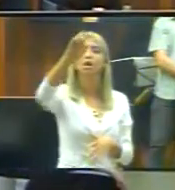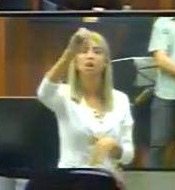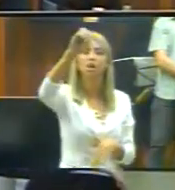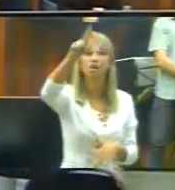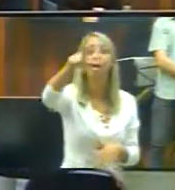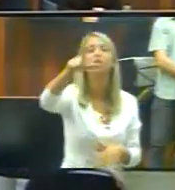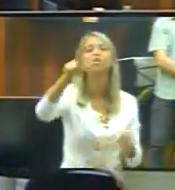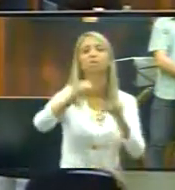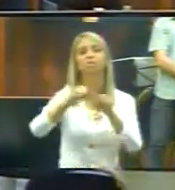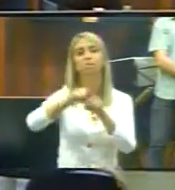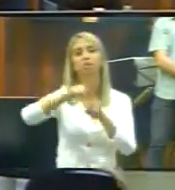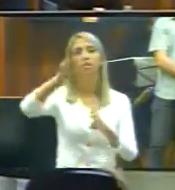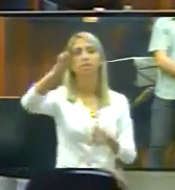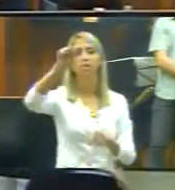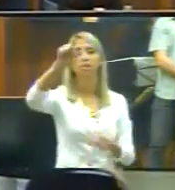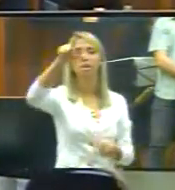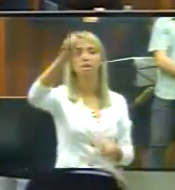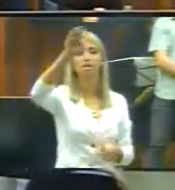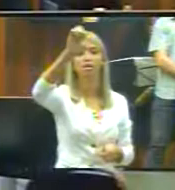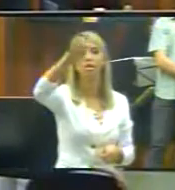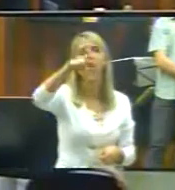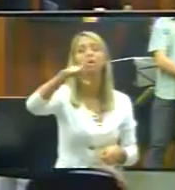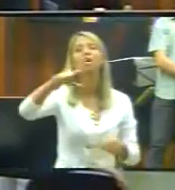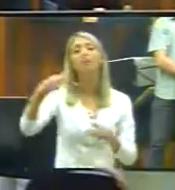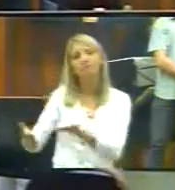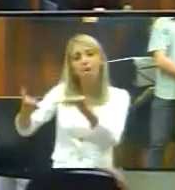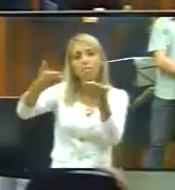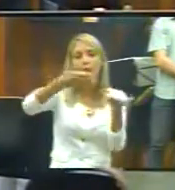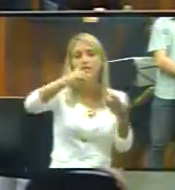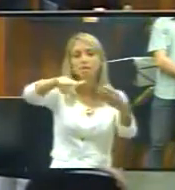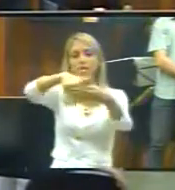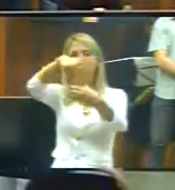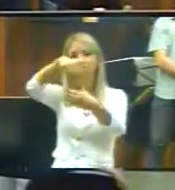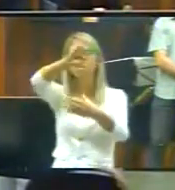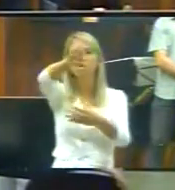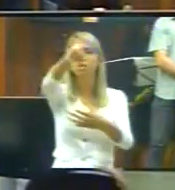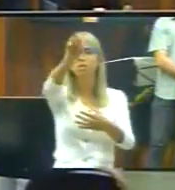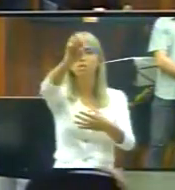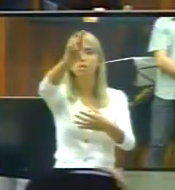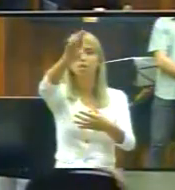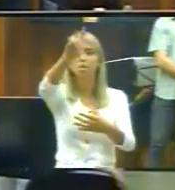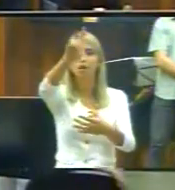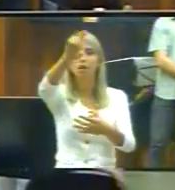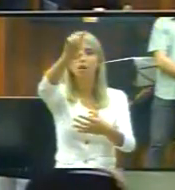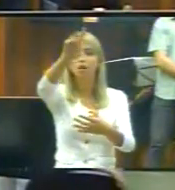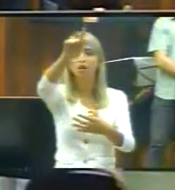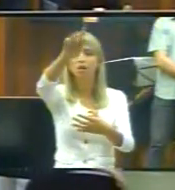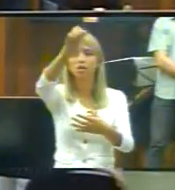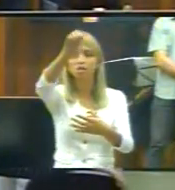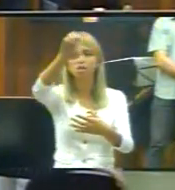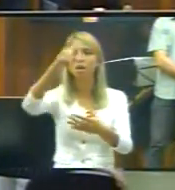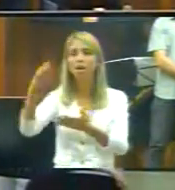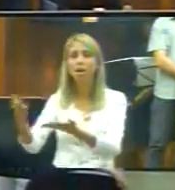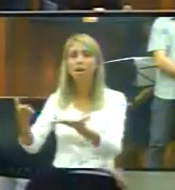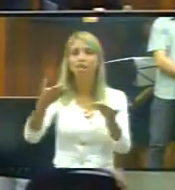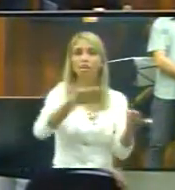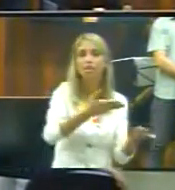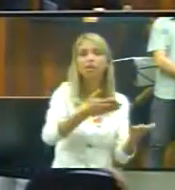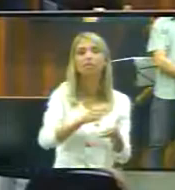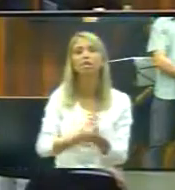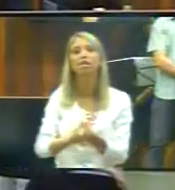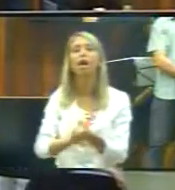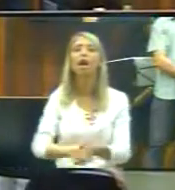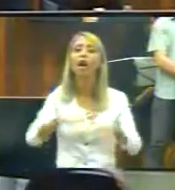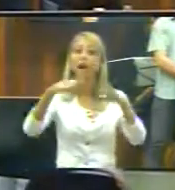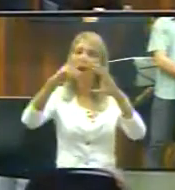chamar para tribuna o Jorge Fernandes, que é o coordenador da Câmara, da Câmara Jovem de